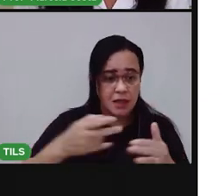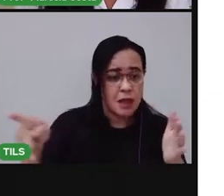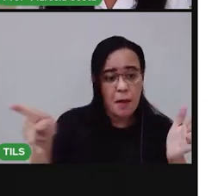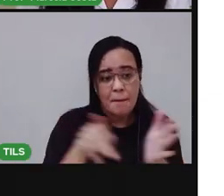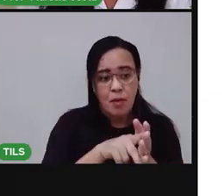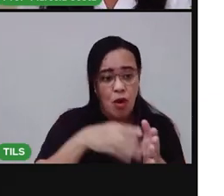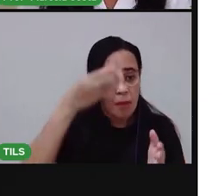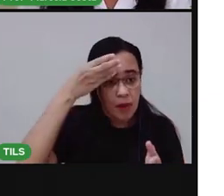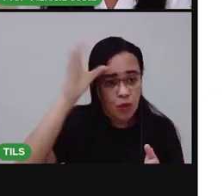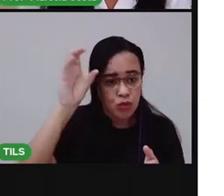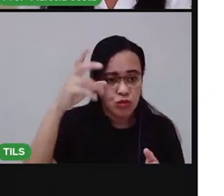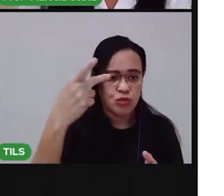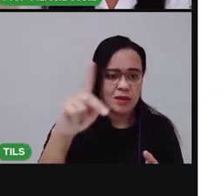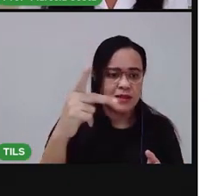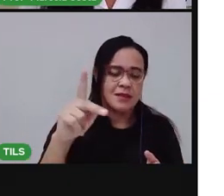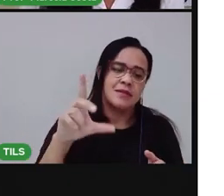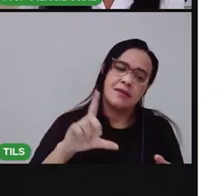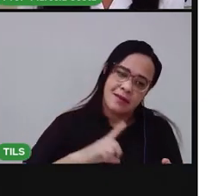indígena.